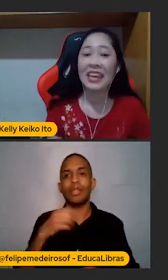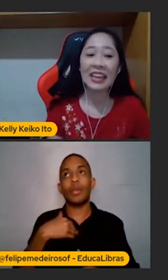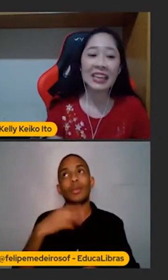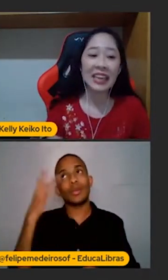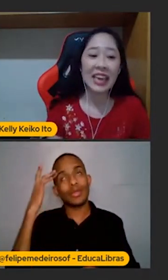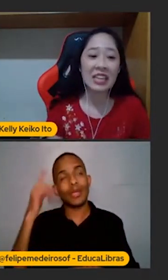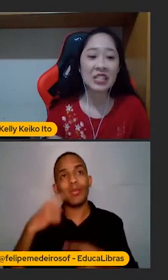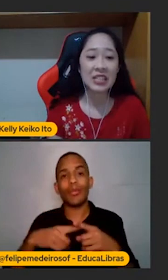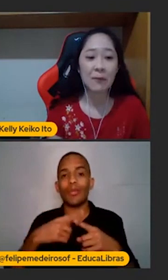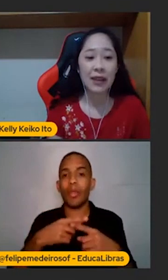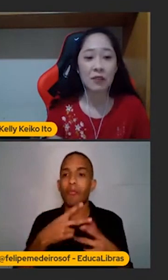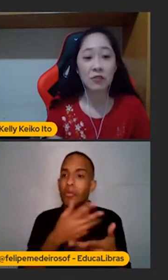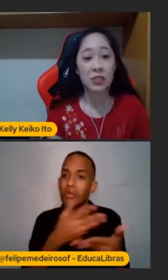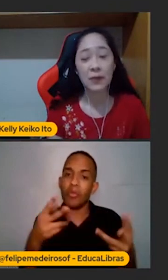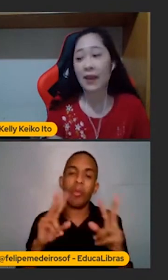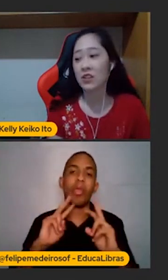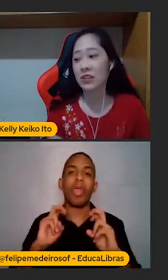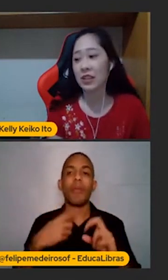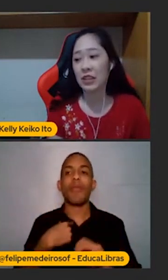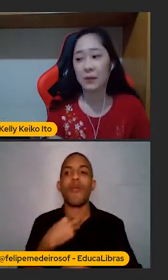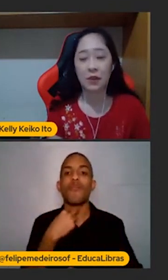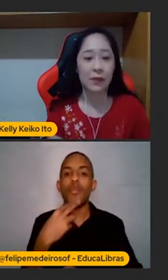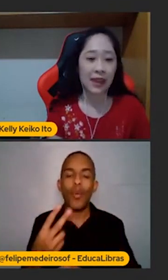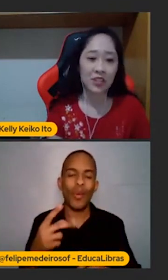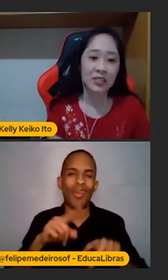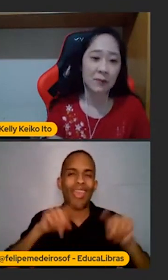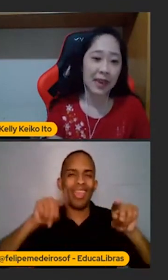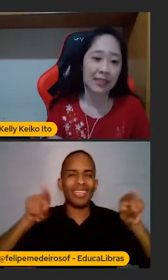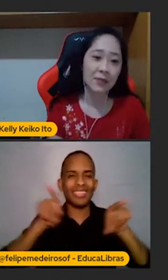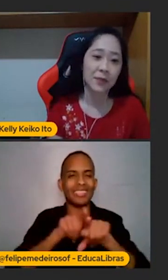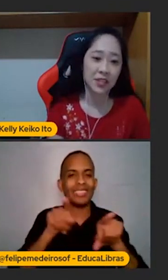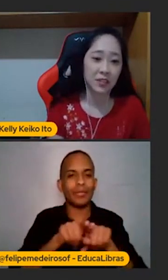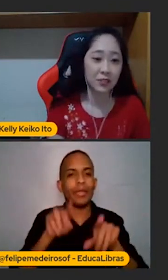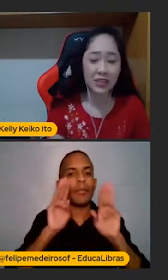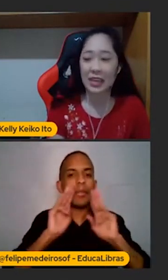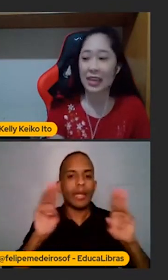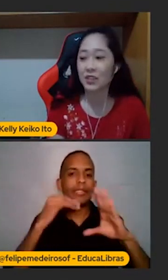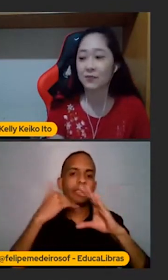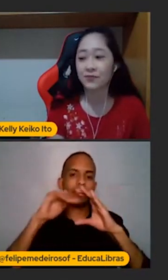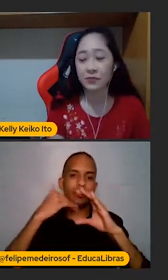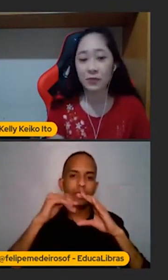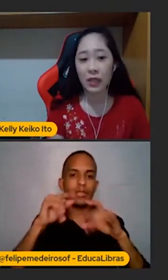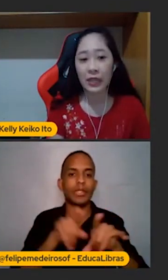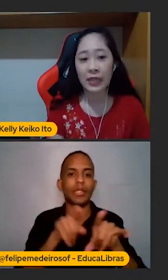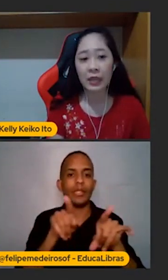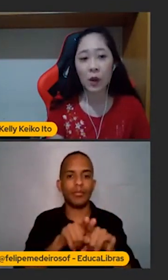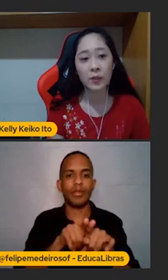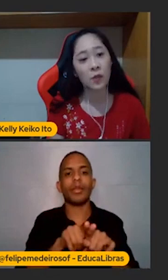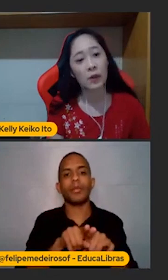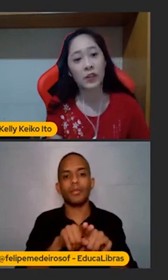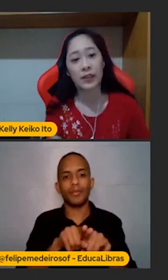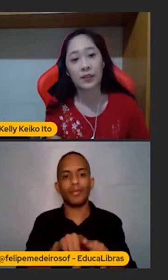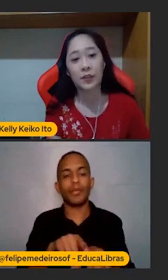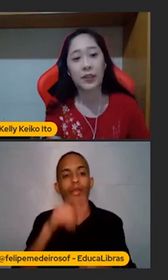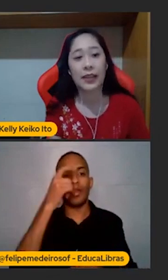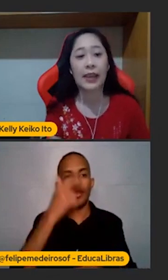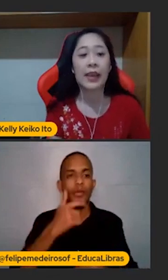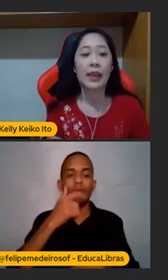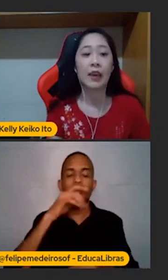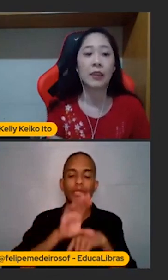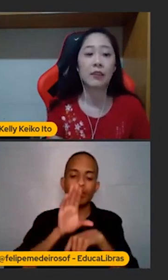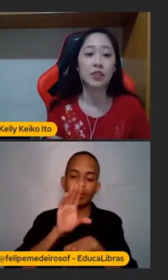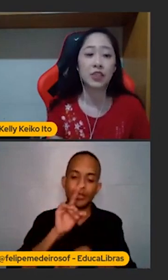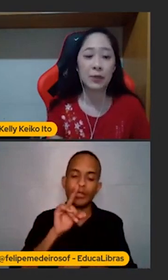e aqui a gente trabalha com disparo de e-mail marketing SMS e por junot fiquei show e como eu sou uma